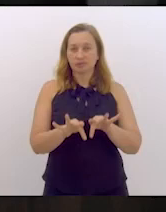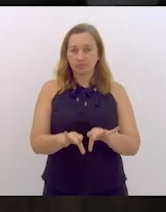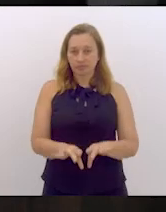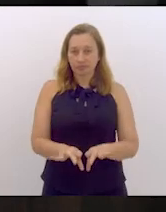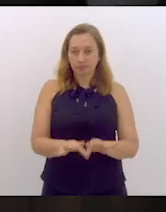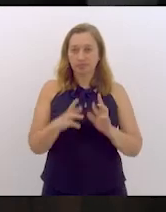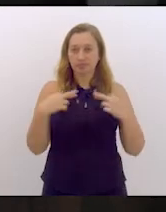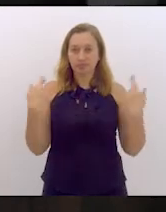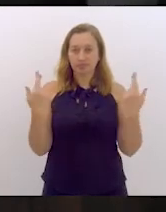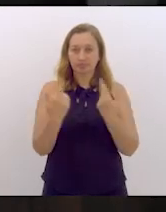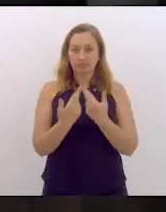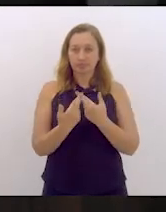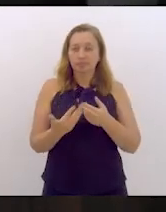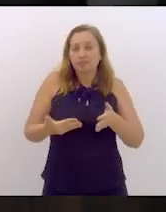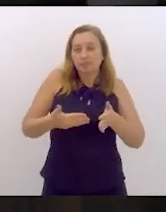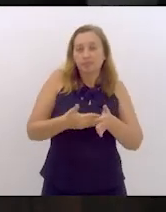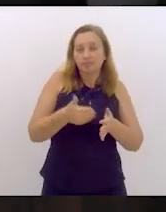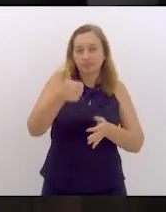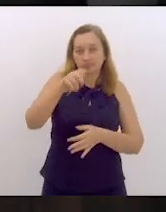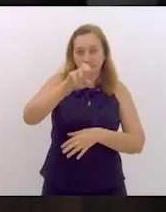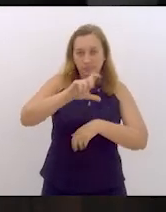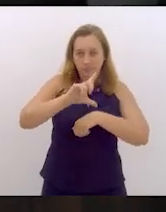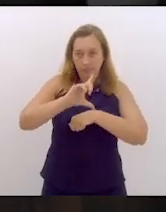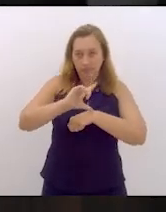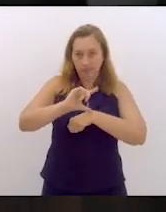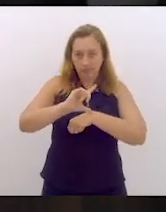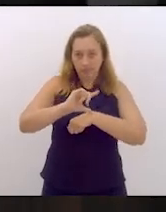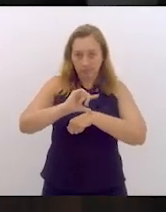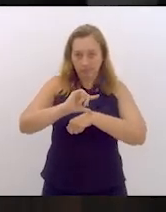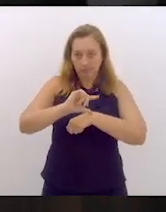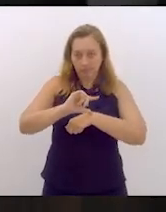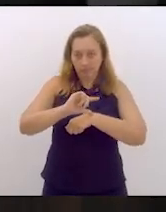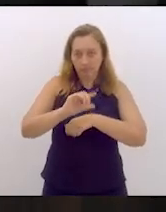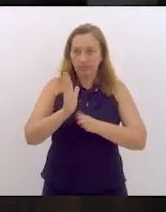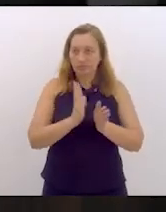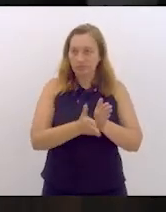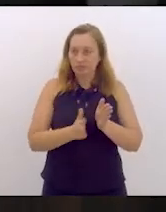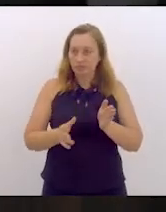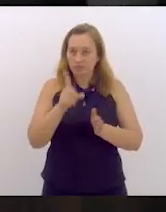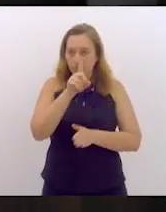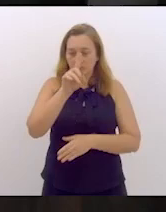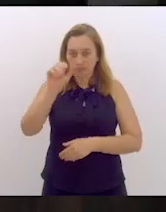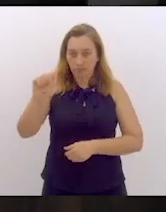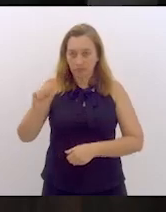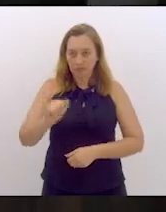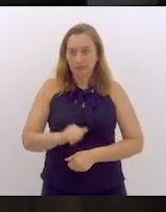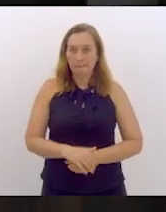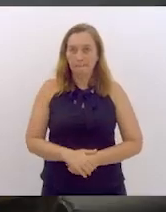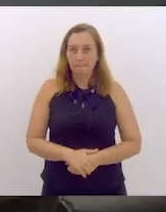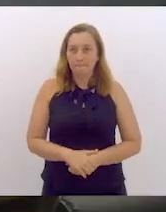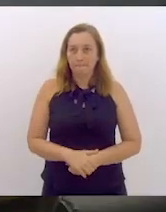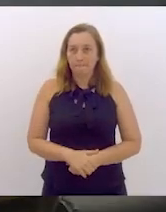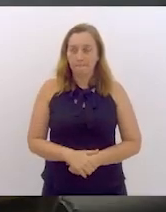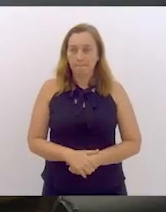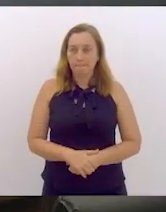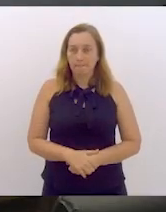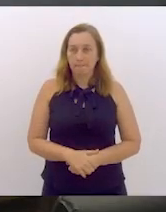suspensa a sessão até às 15horas com a ordem do dia